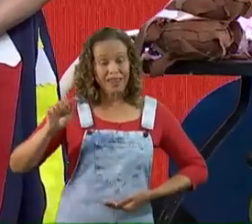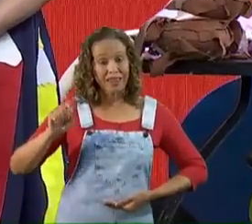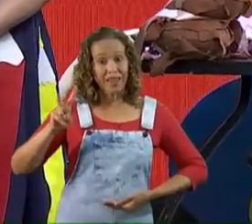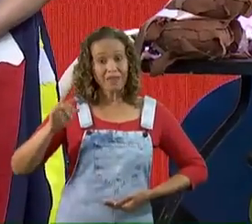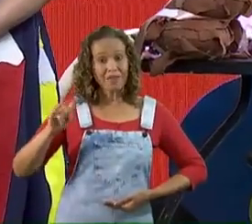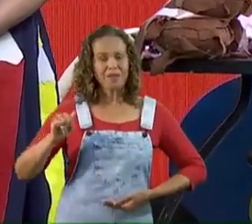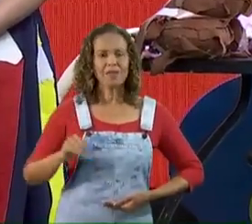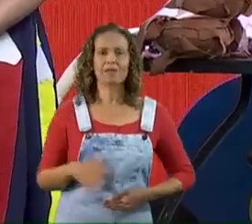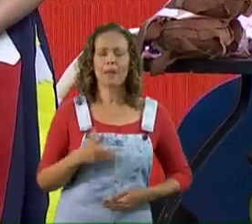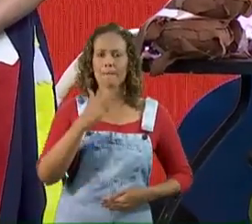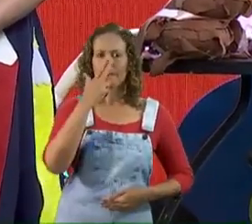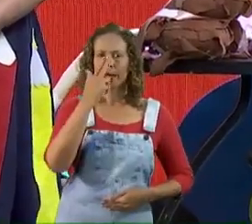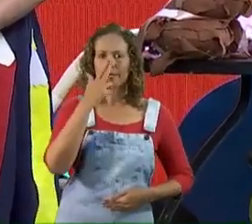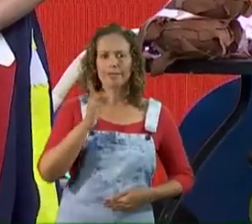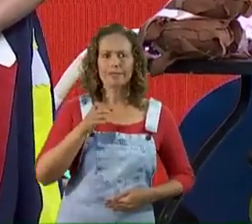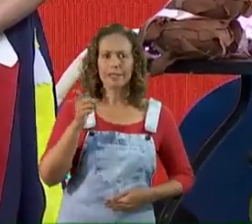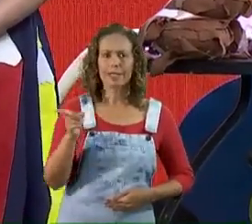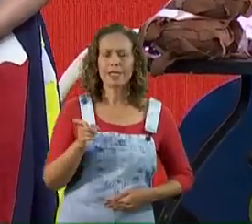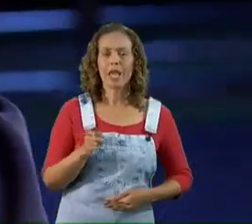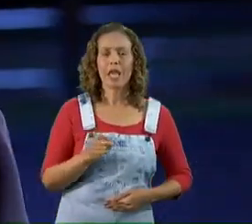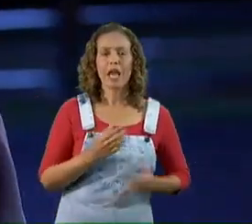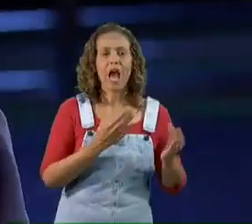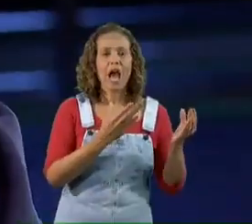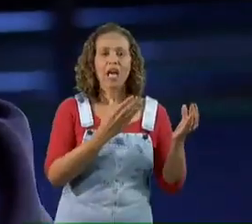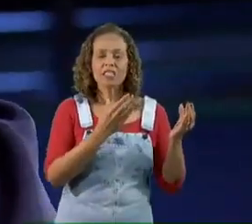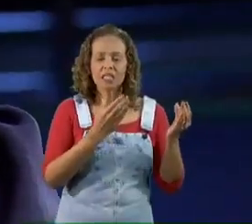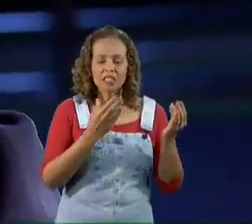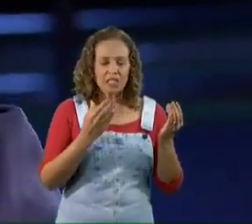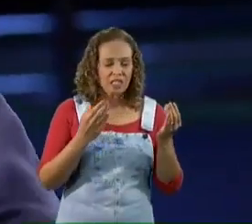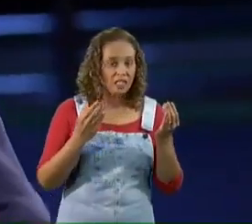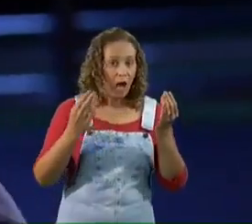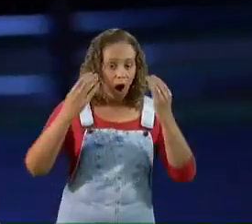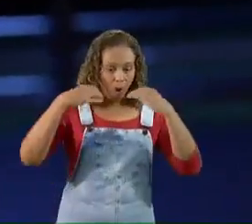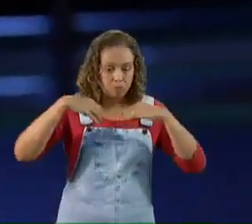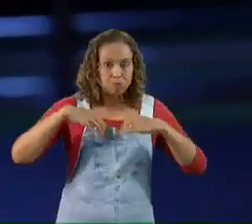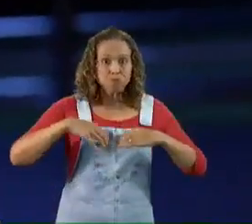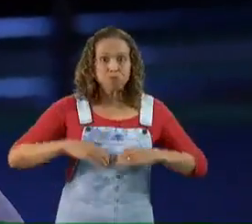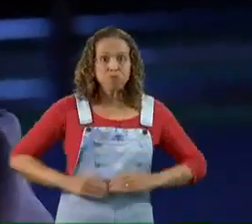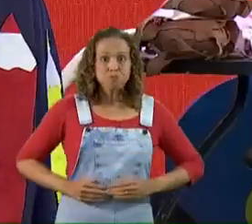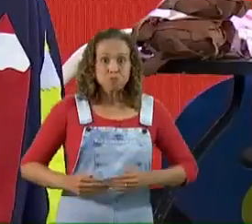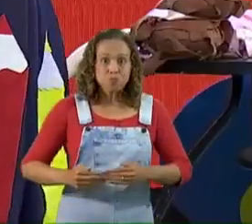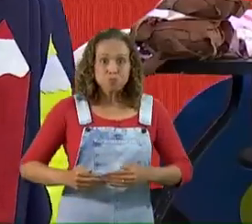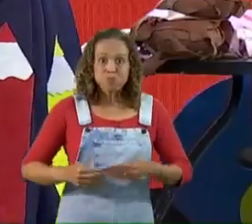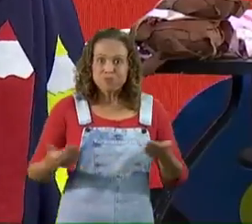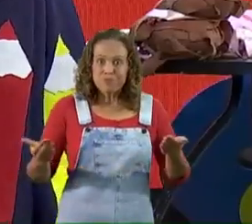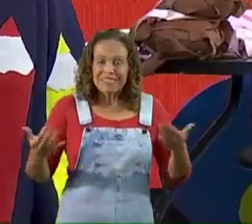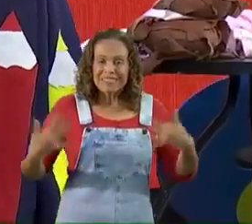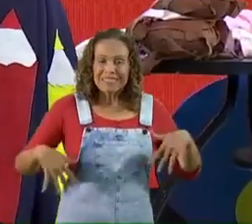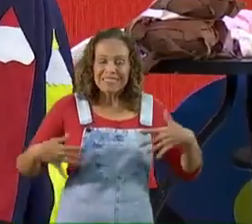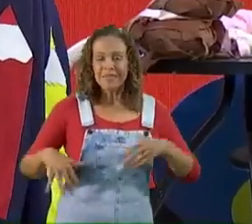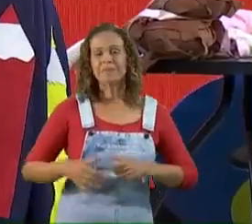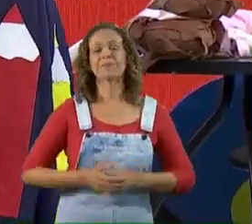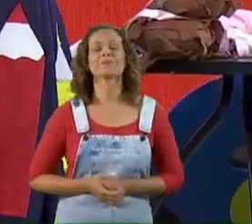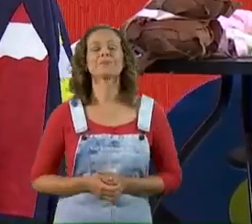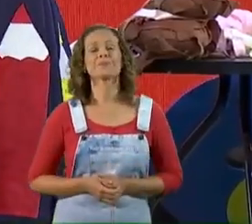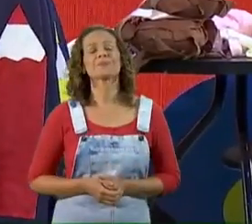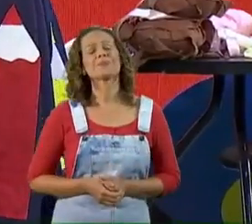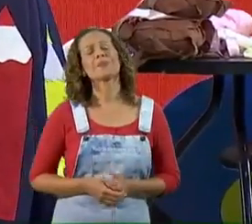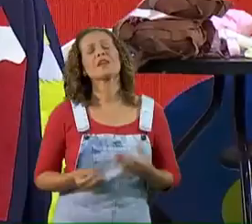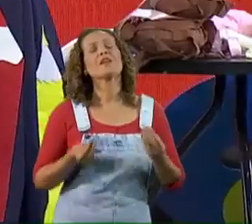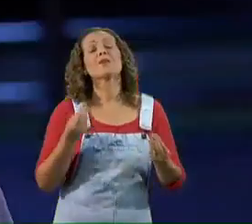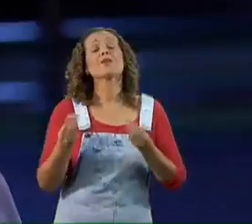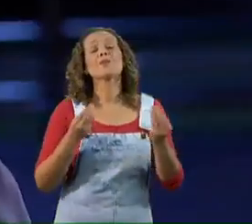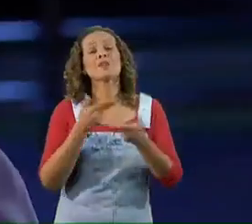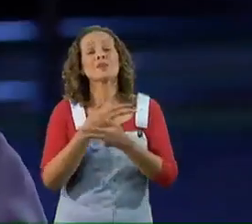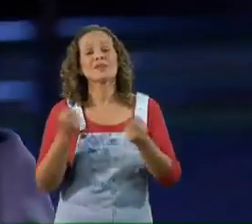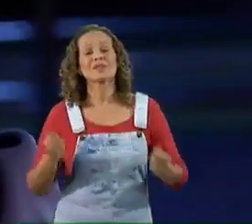melancia inteira, hein, tia Marcele? É. Nota com barrigão. Tia Marcele, como que estão as coisas? Tudo bem, tia Marina.